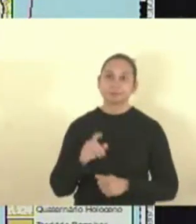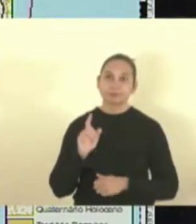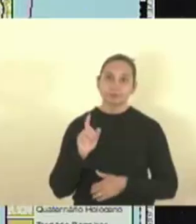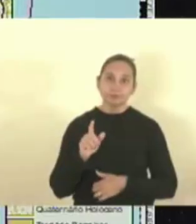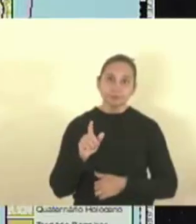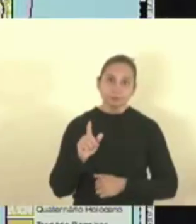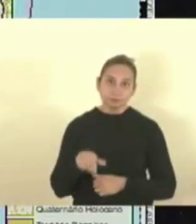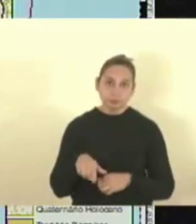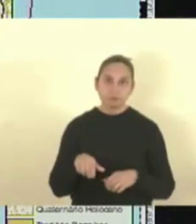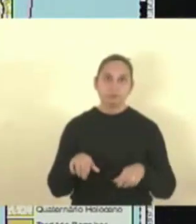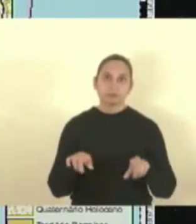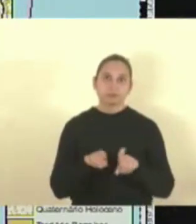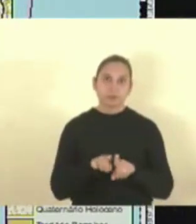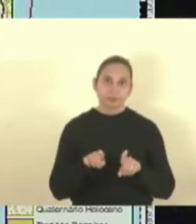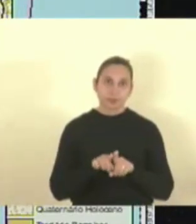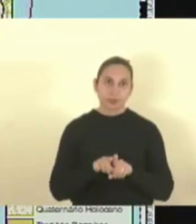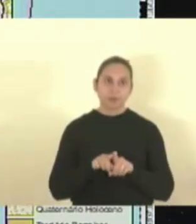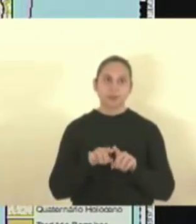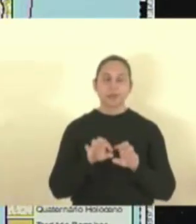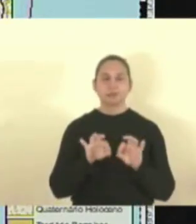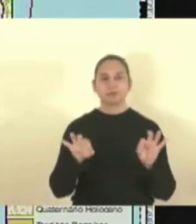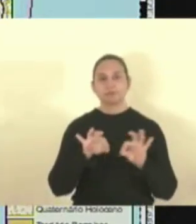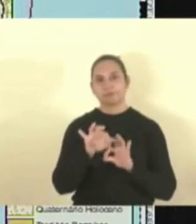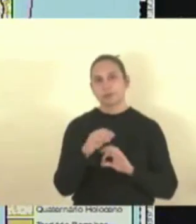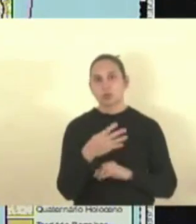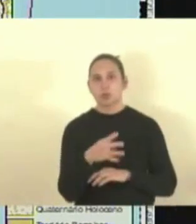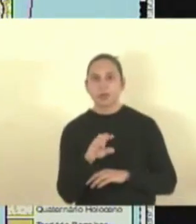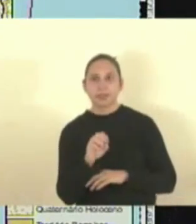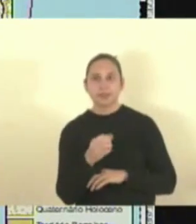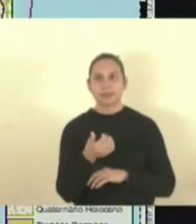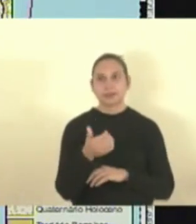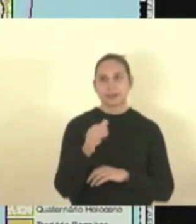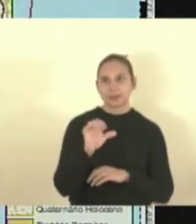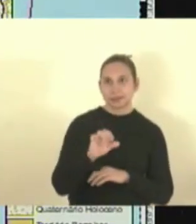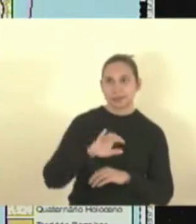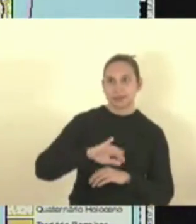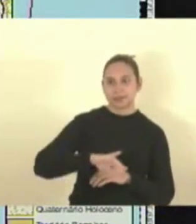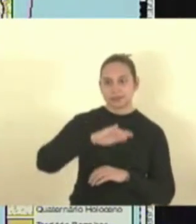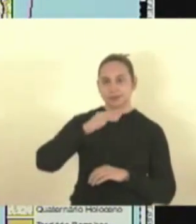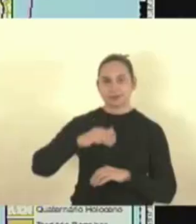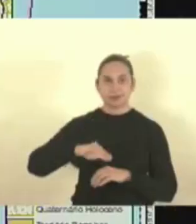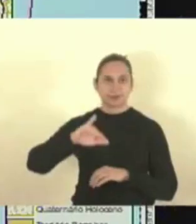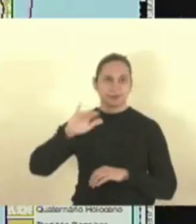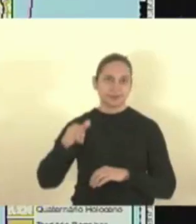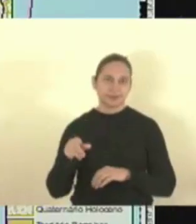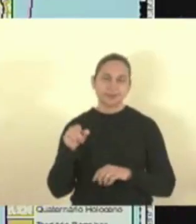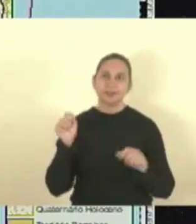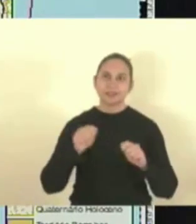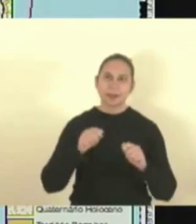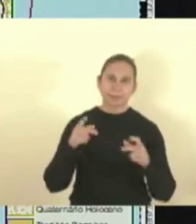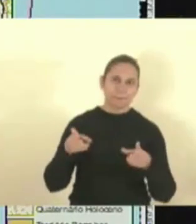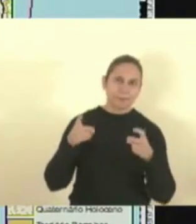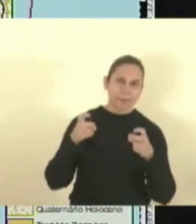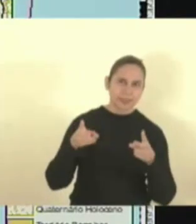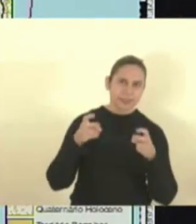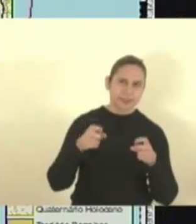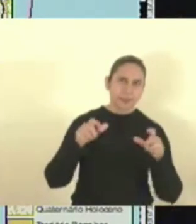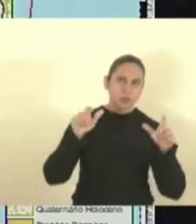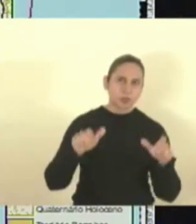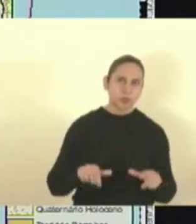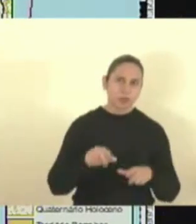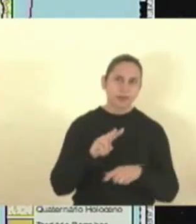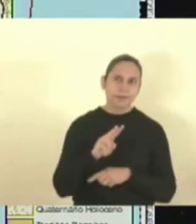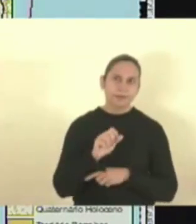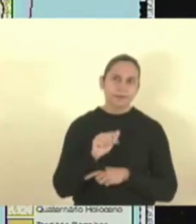tabuleiros costeiros com 50 a 60 metros de elevação. Dá para perceber os sistemas de vales, onde você tem a